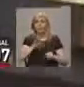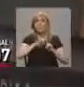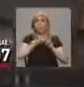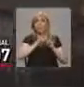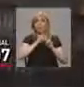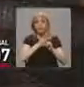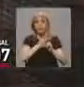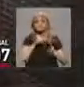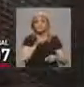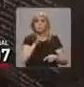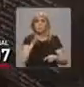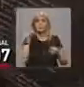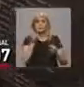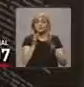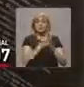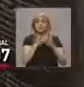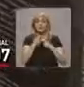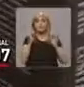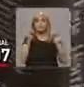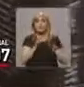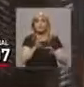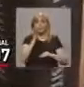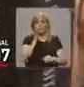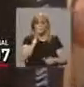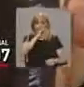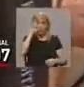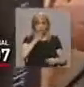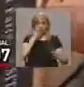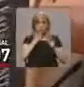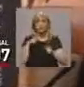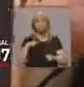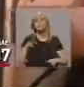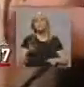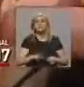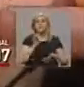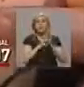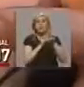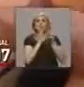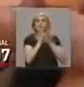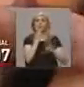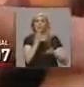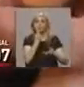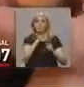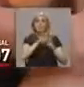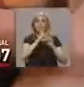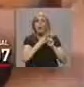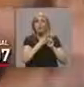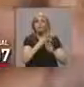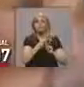São menos uns milhares de exemplares numa terra em que 40% dos portugueses leu apenas um livro no ano inteiro.